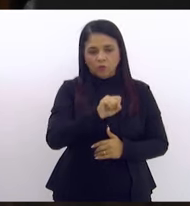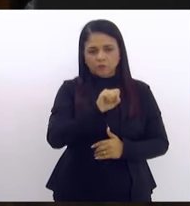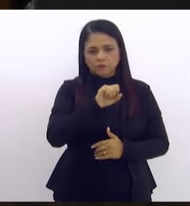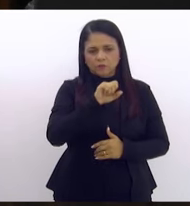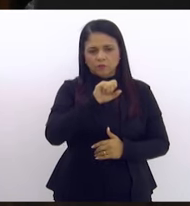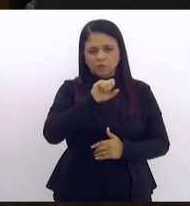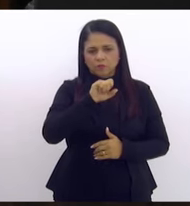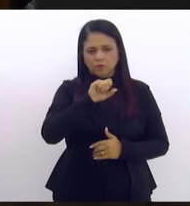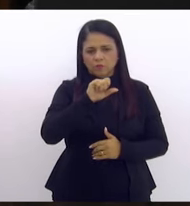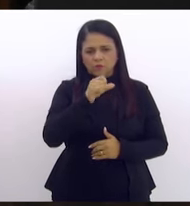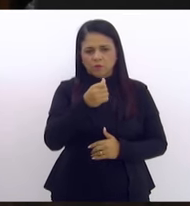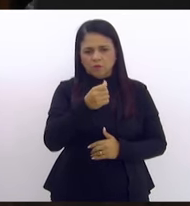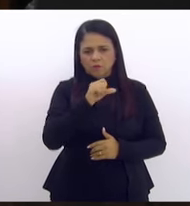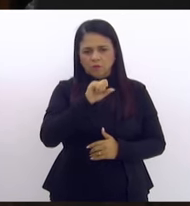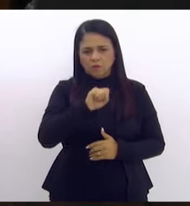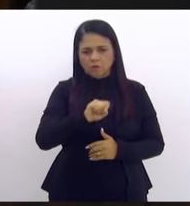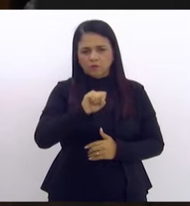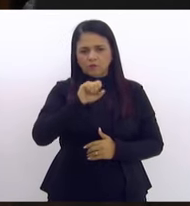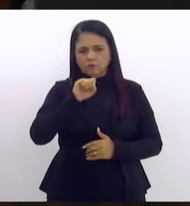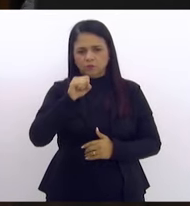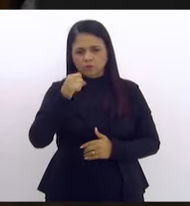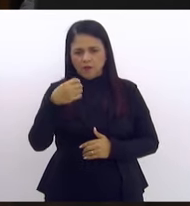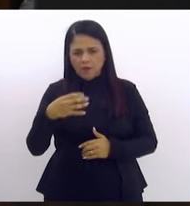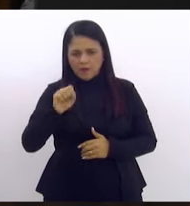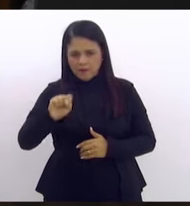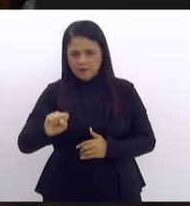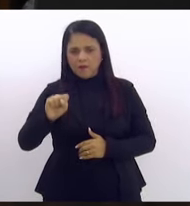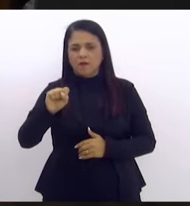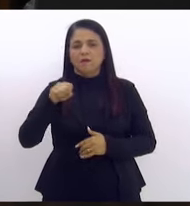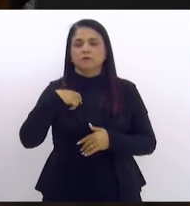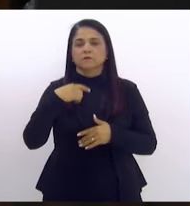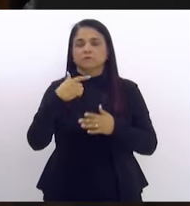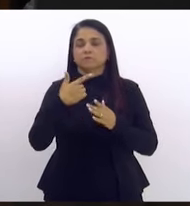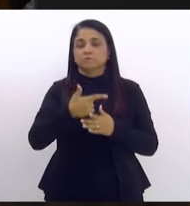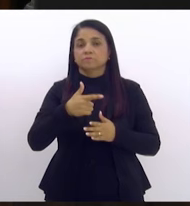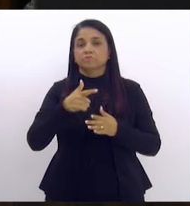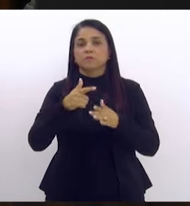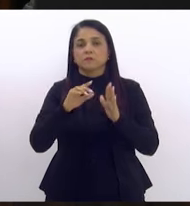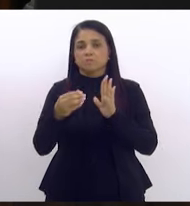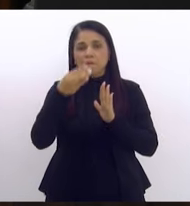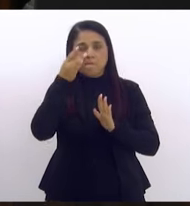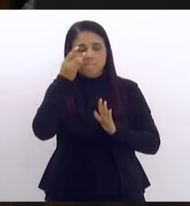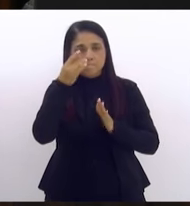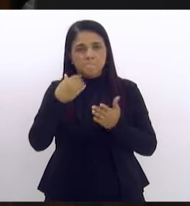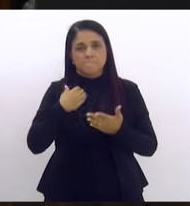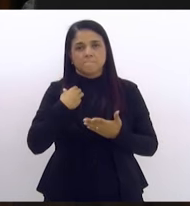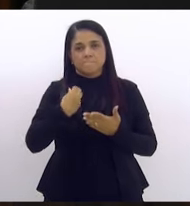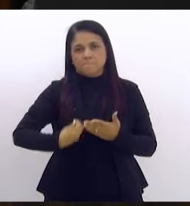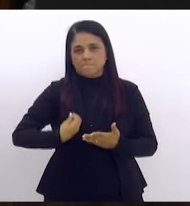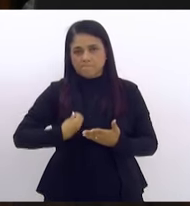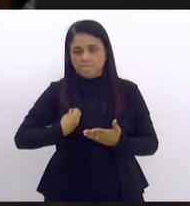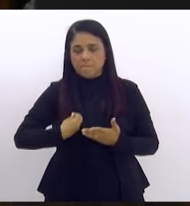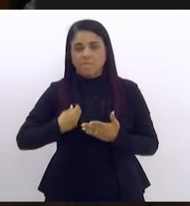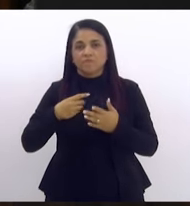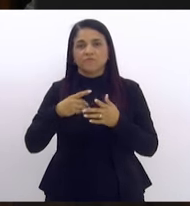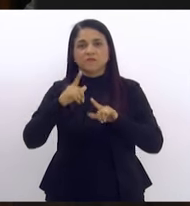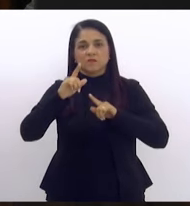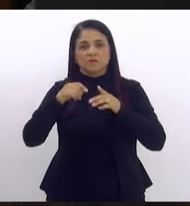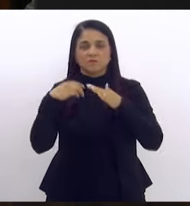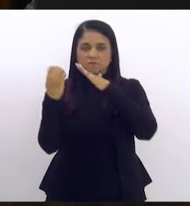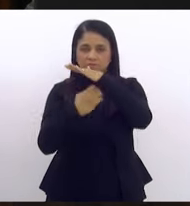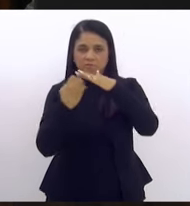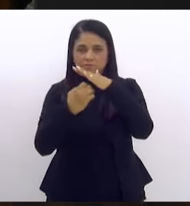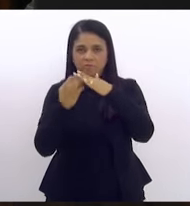Canella, que determina a obrigatoriedade de atendimento presencial às operadoras de serviço por TV por assinatura e